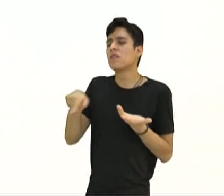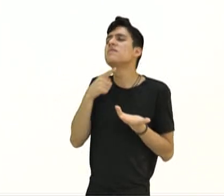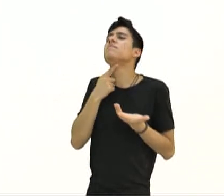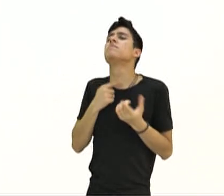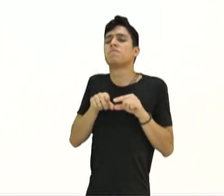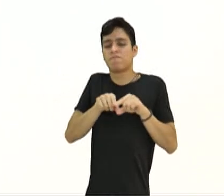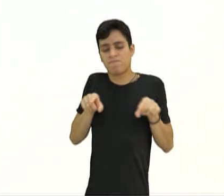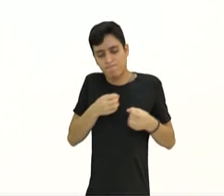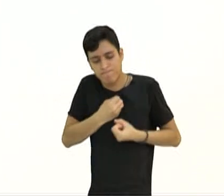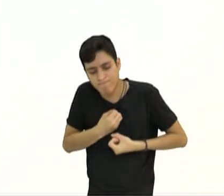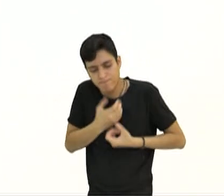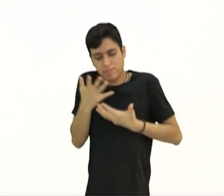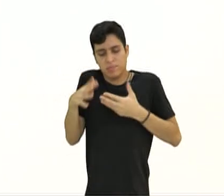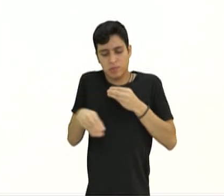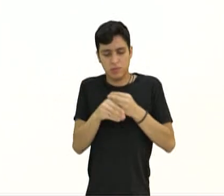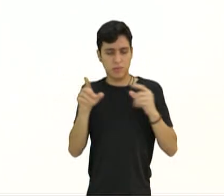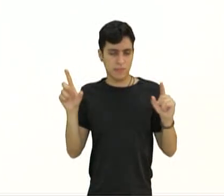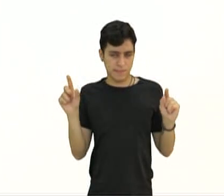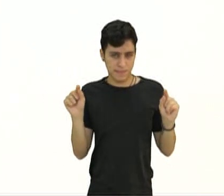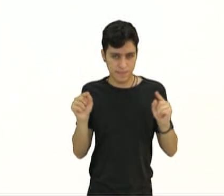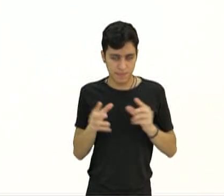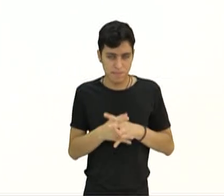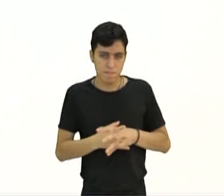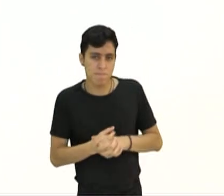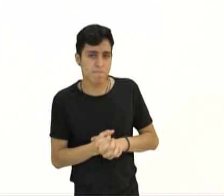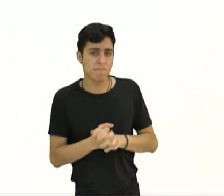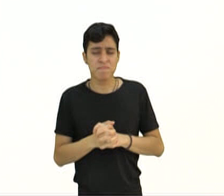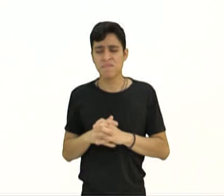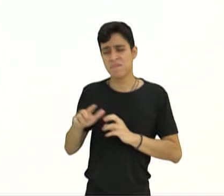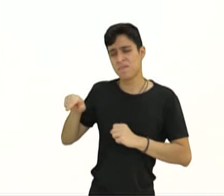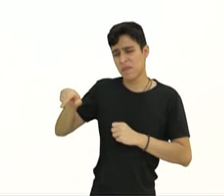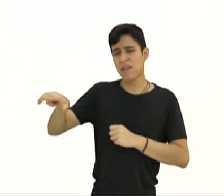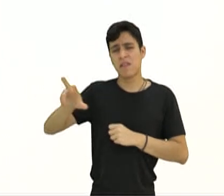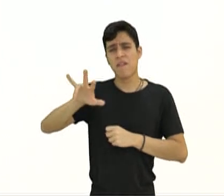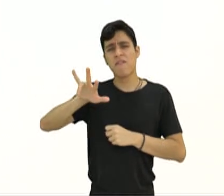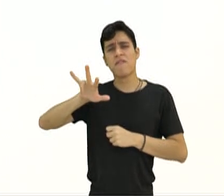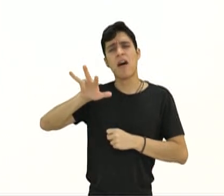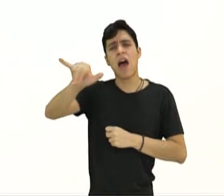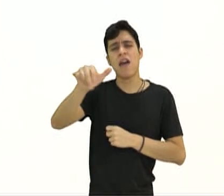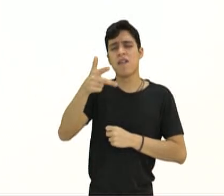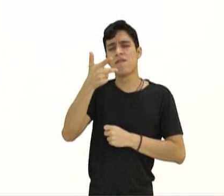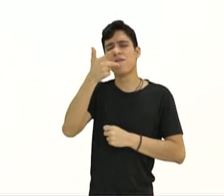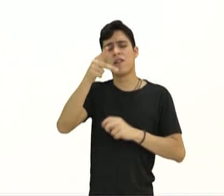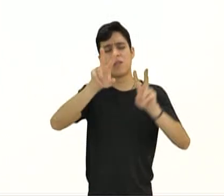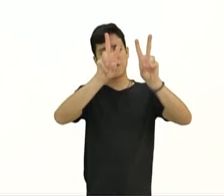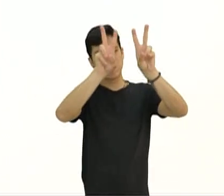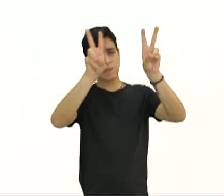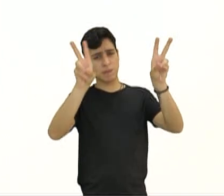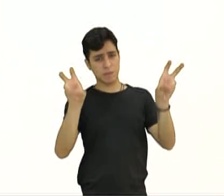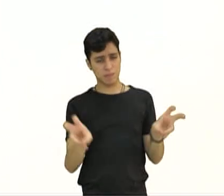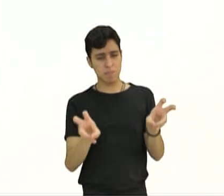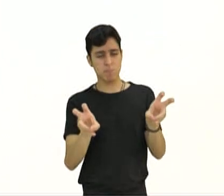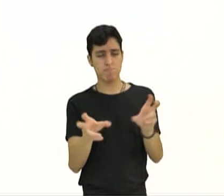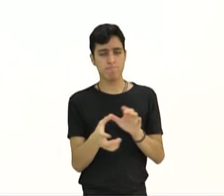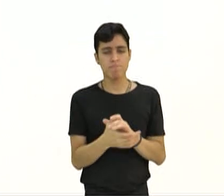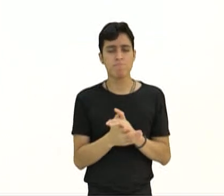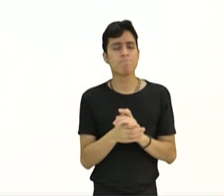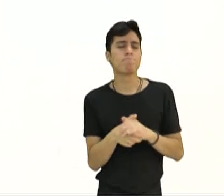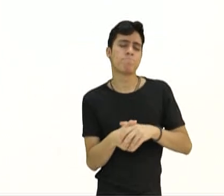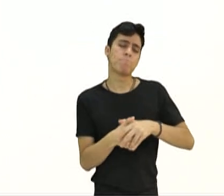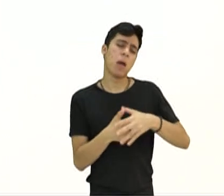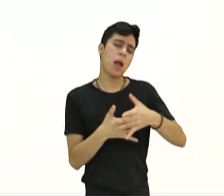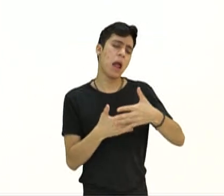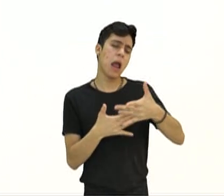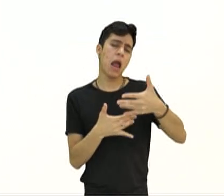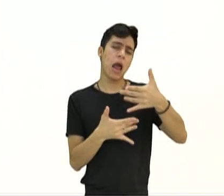comunicando, se expressando ali e vai dizer qual é a sua opinião, a sua tese sobre isso. Na sequência, o desenvolvimento,